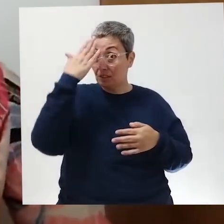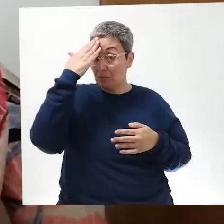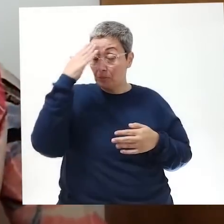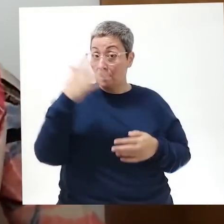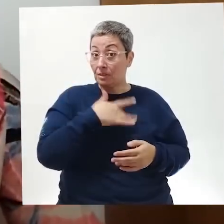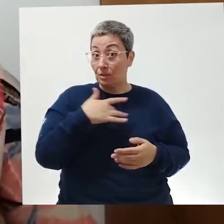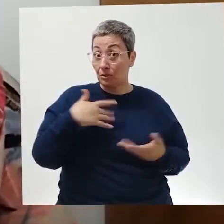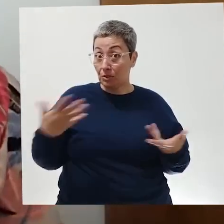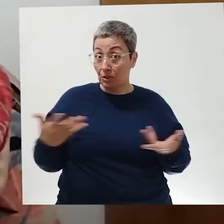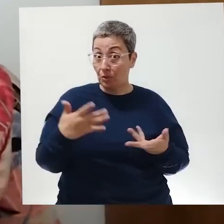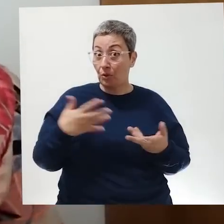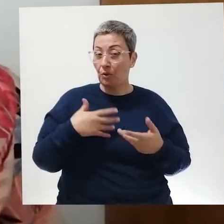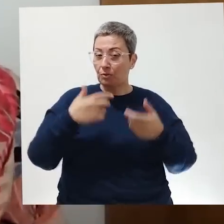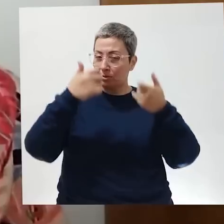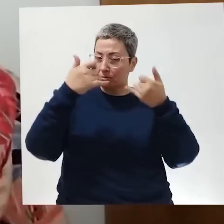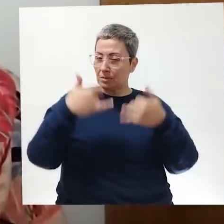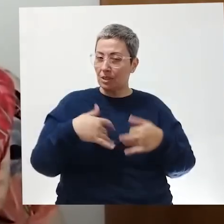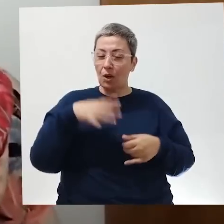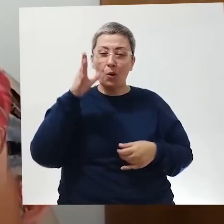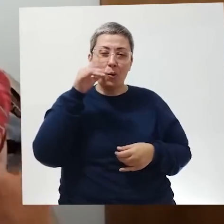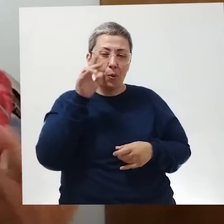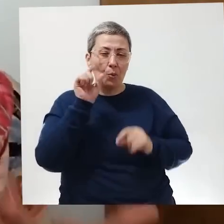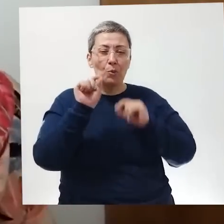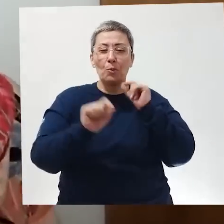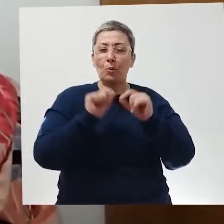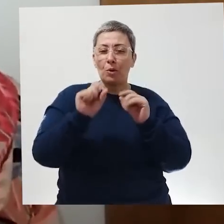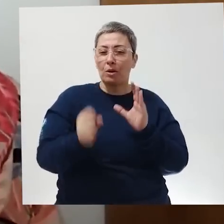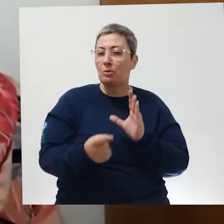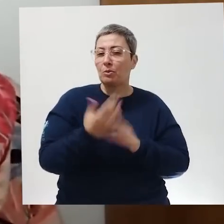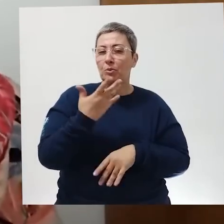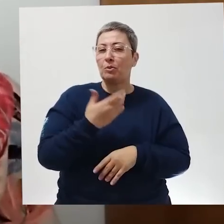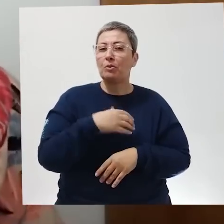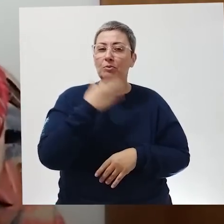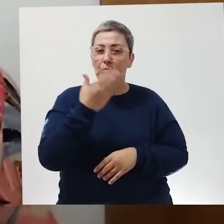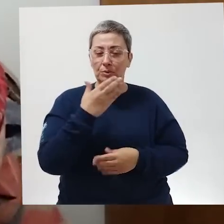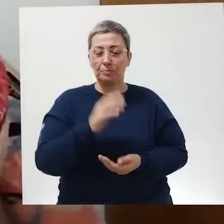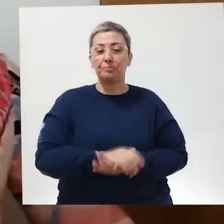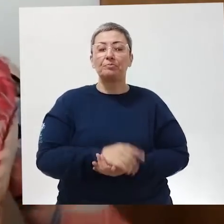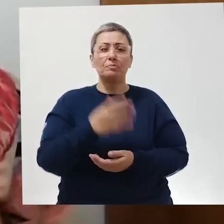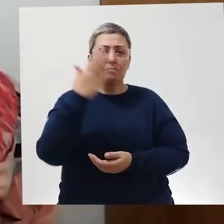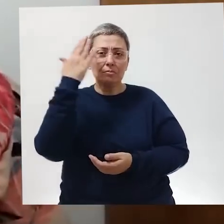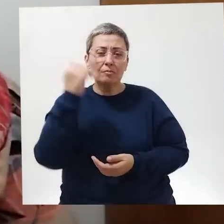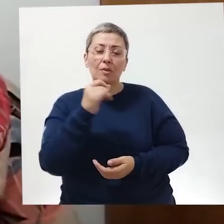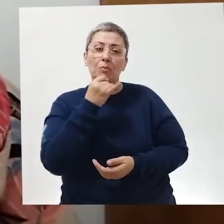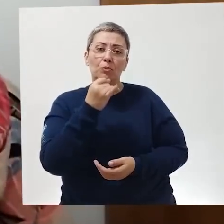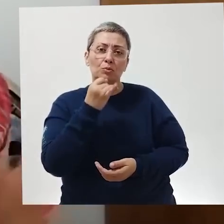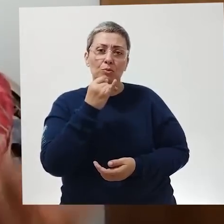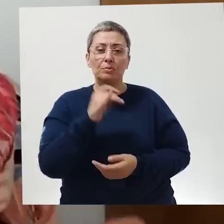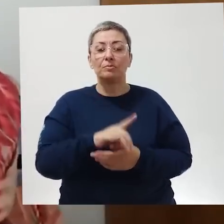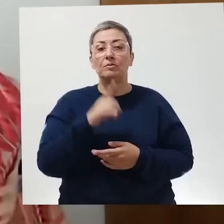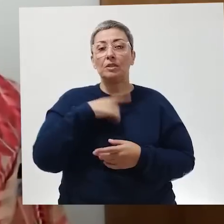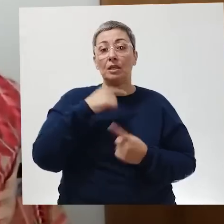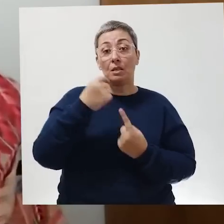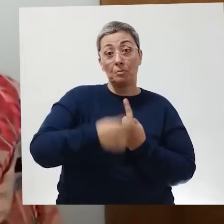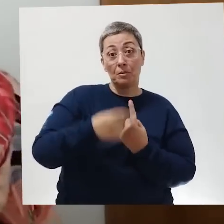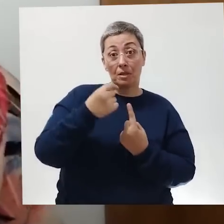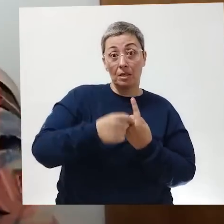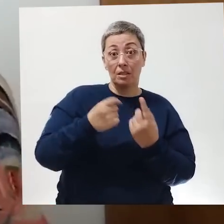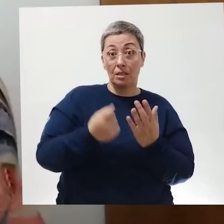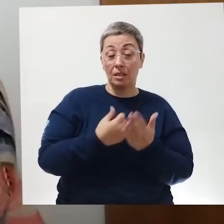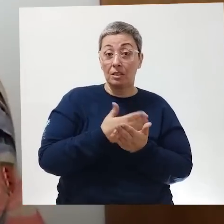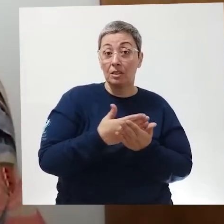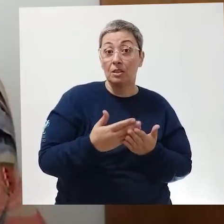Saúde de hoje, eu vou contar umas curiosidades sobre a origem de algumas frutas. Você sabia, por exemplo, que a banana tem